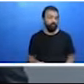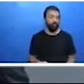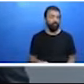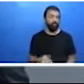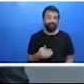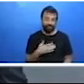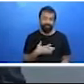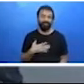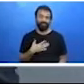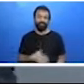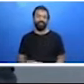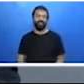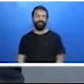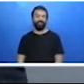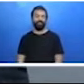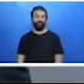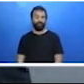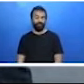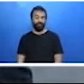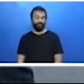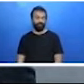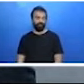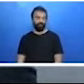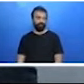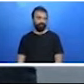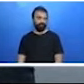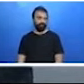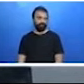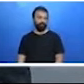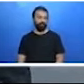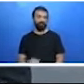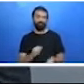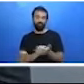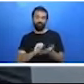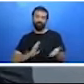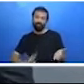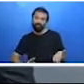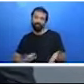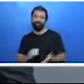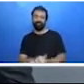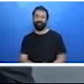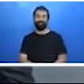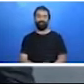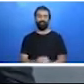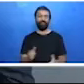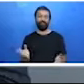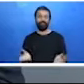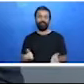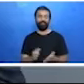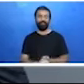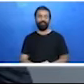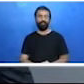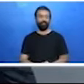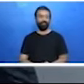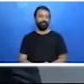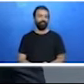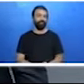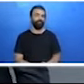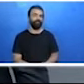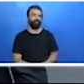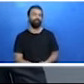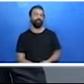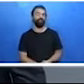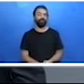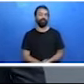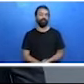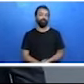bem gostoso, tá bom? Então vamos lá. Hora da tarefa. Nós vamos terminar